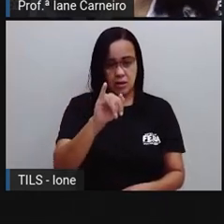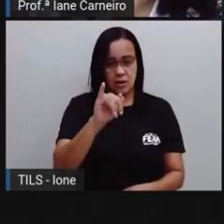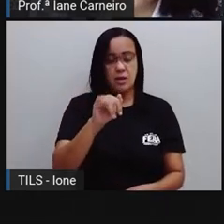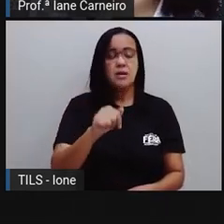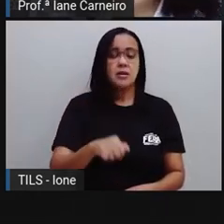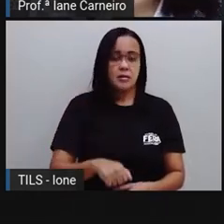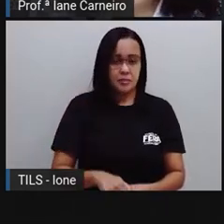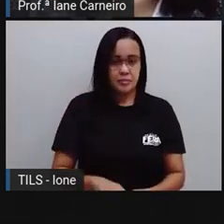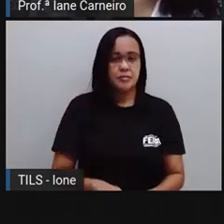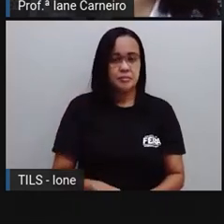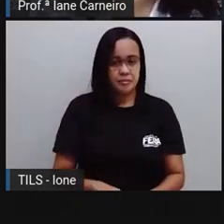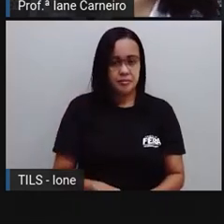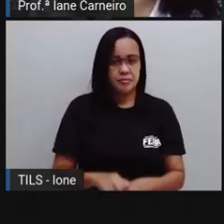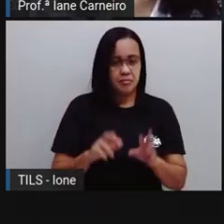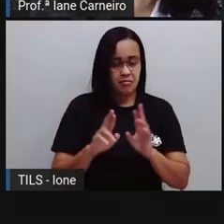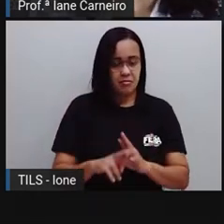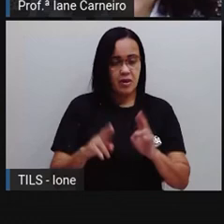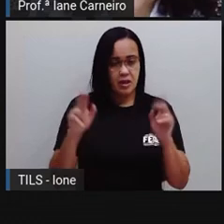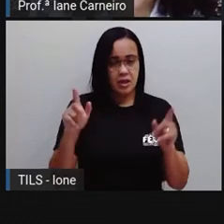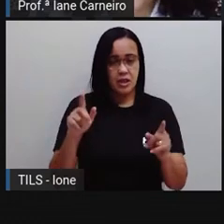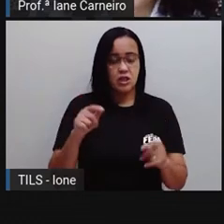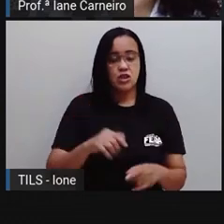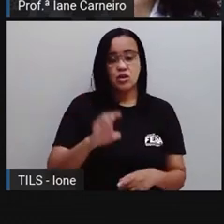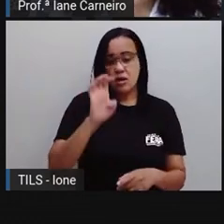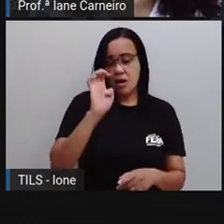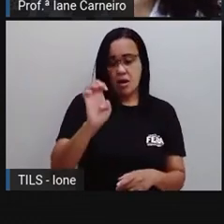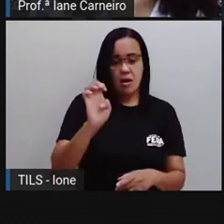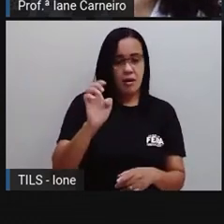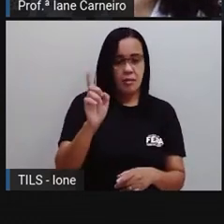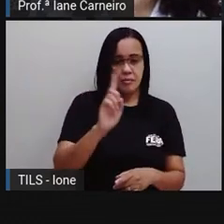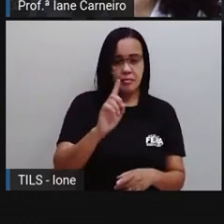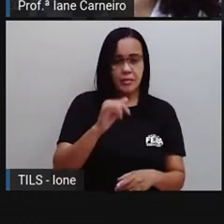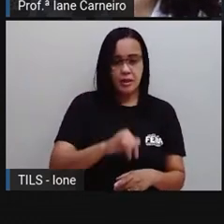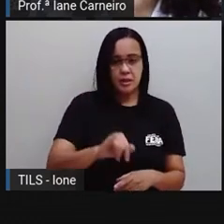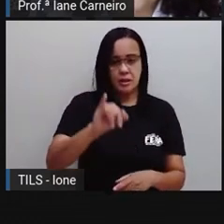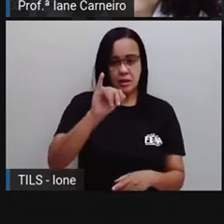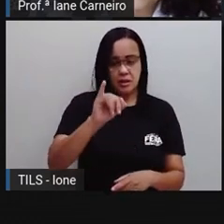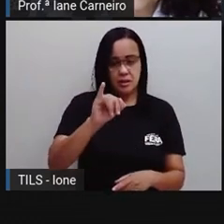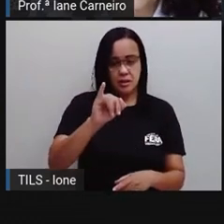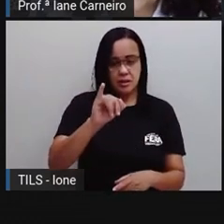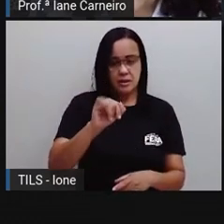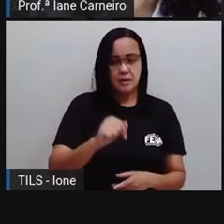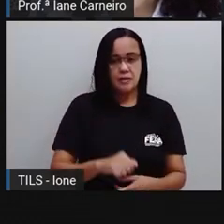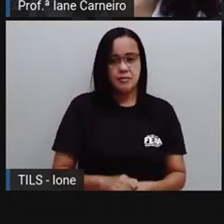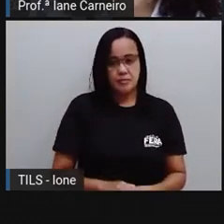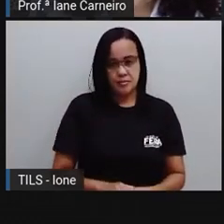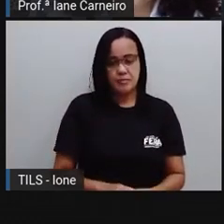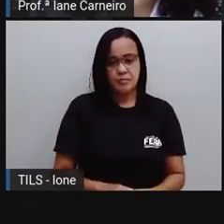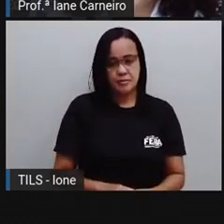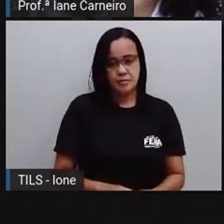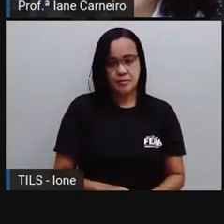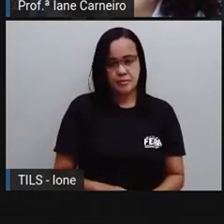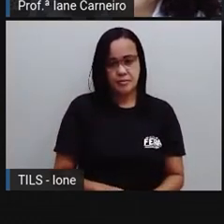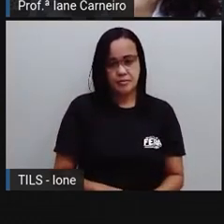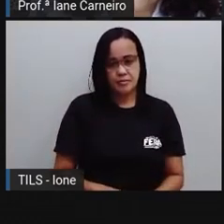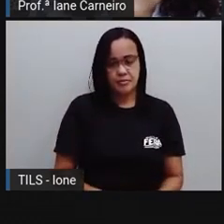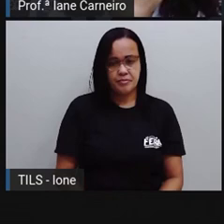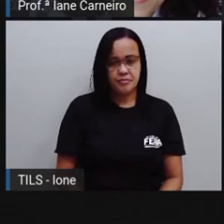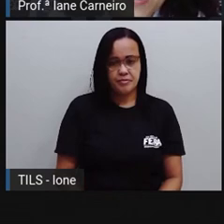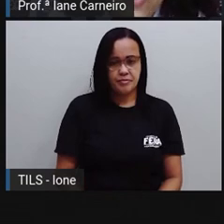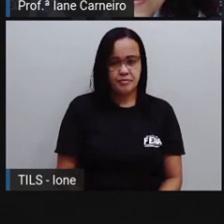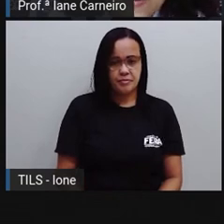que diferente de é quase né é de quatro tá bom